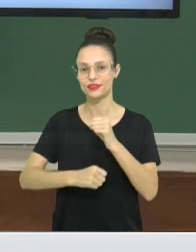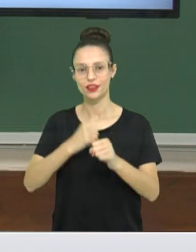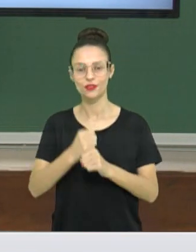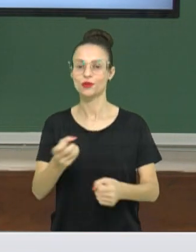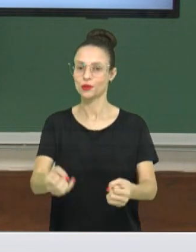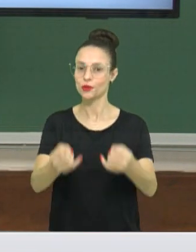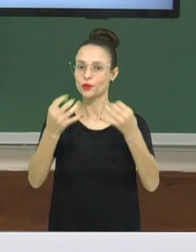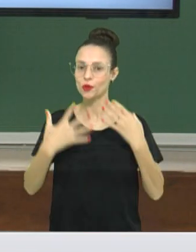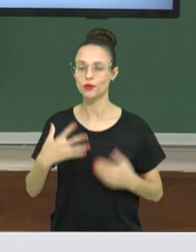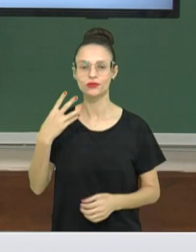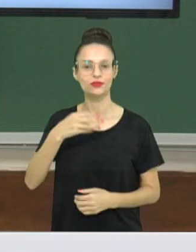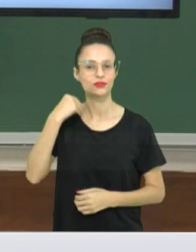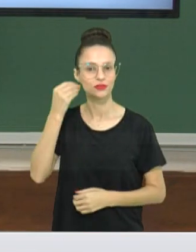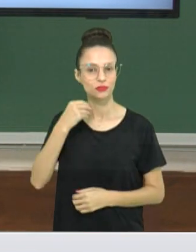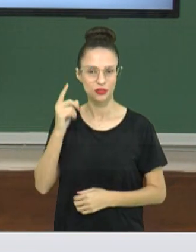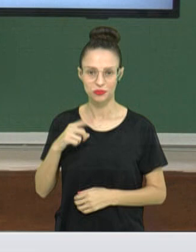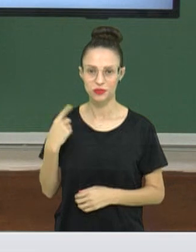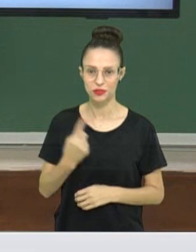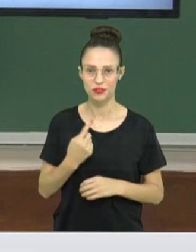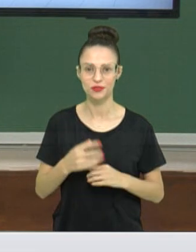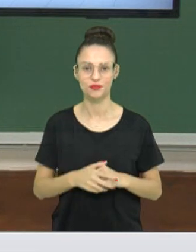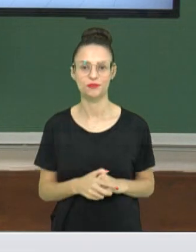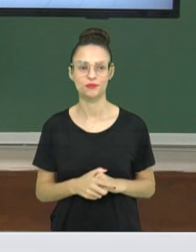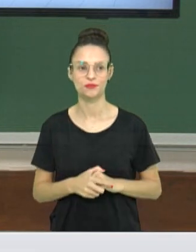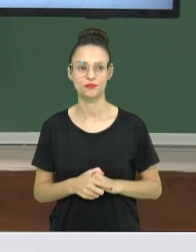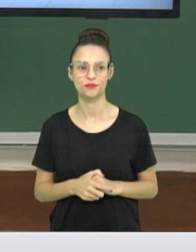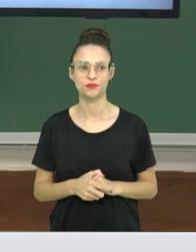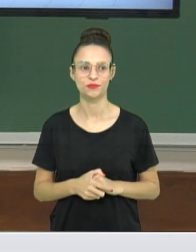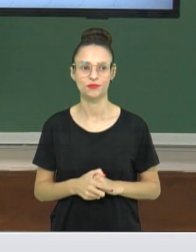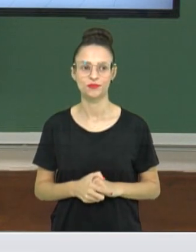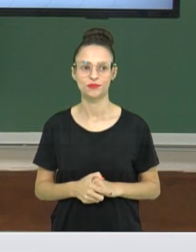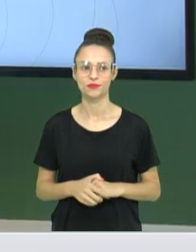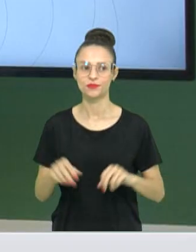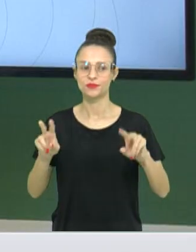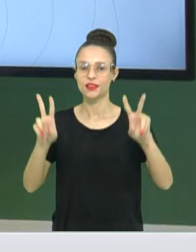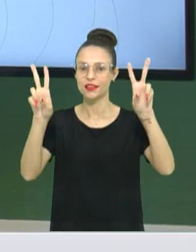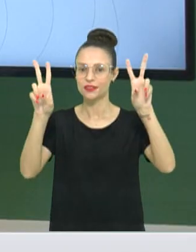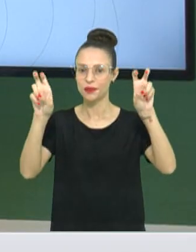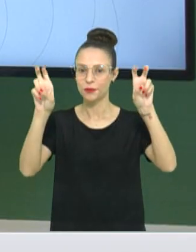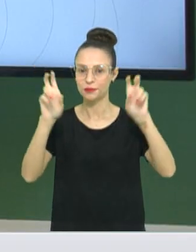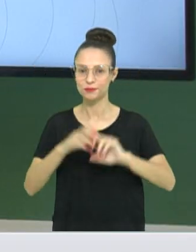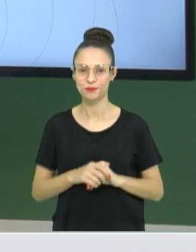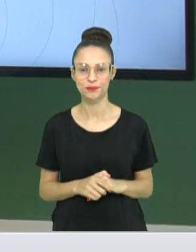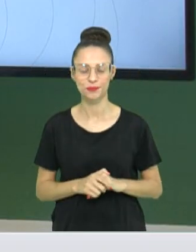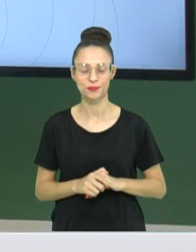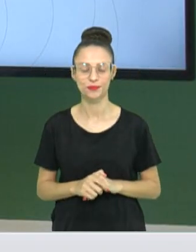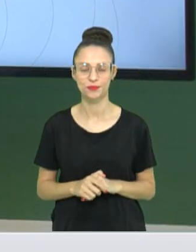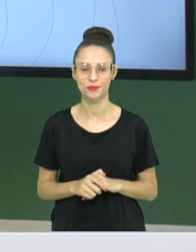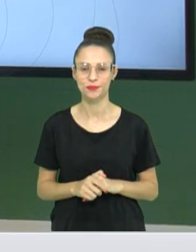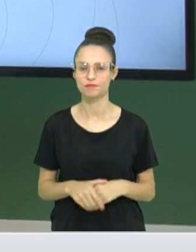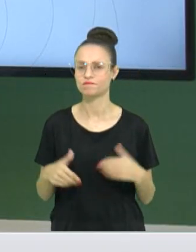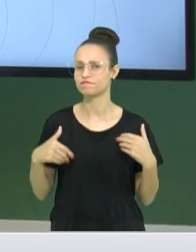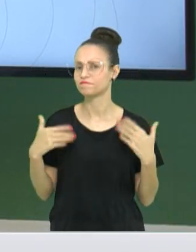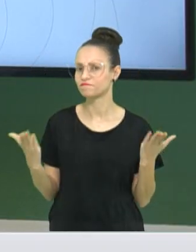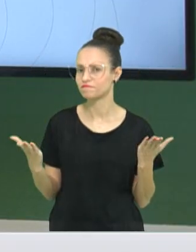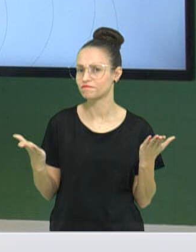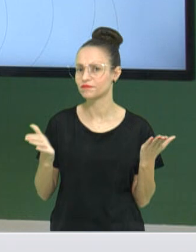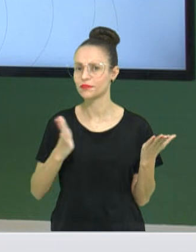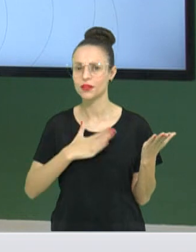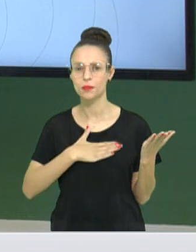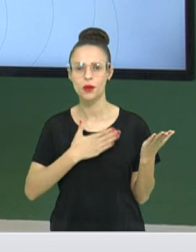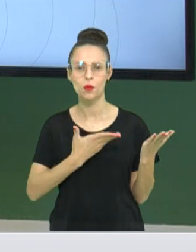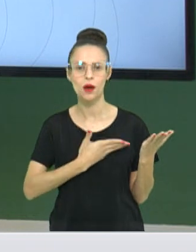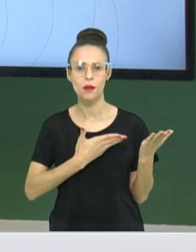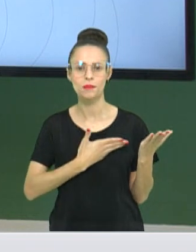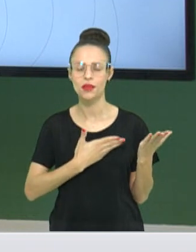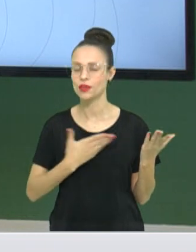conte essa sua experiência para nós. O tema de hoje, professora, qual que é? Por onde anda meu